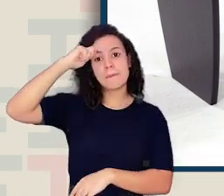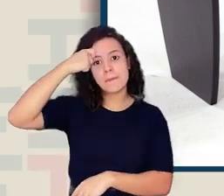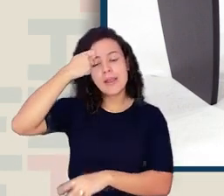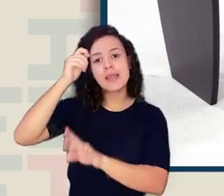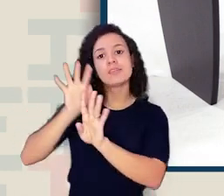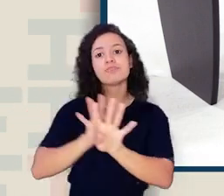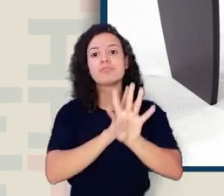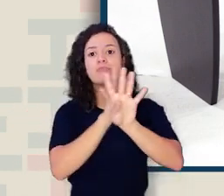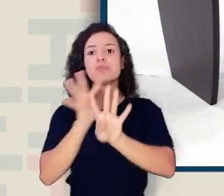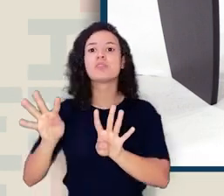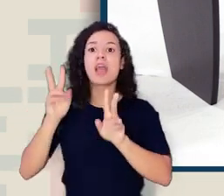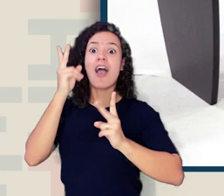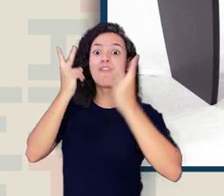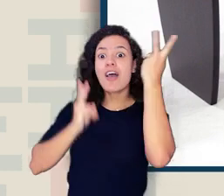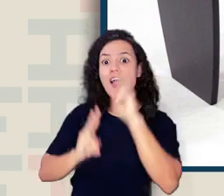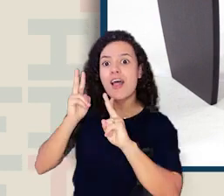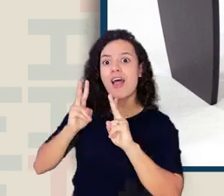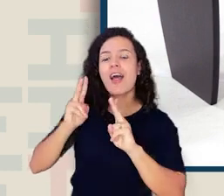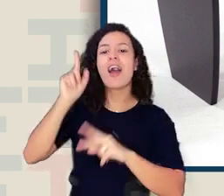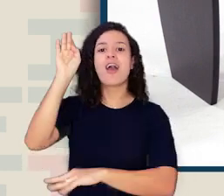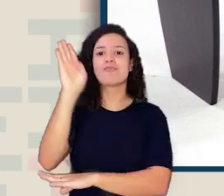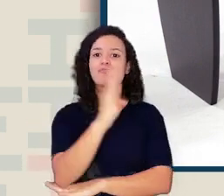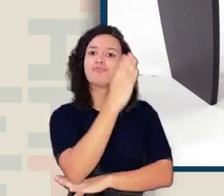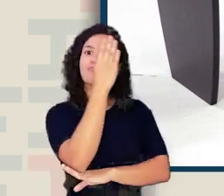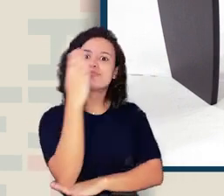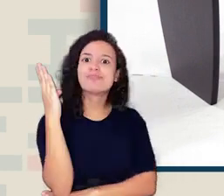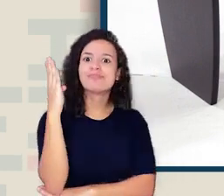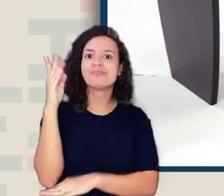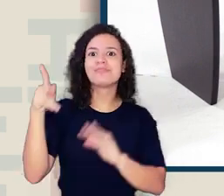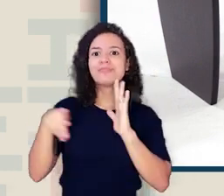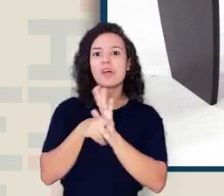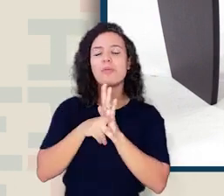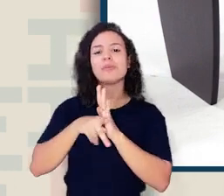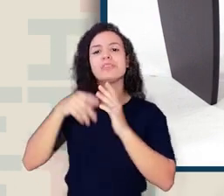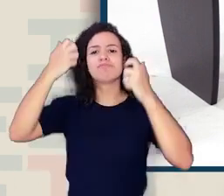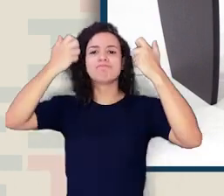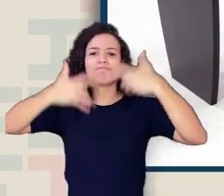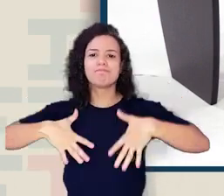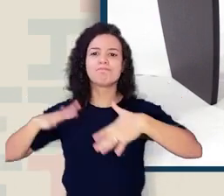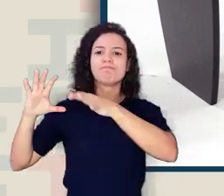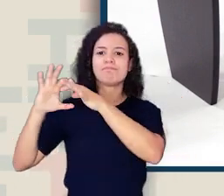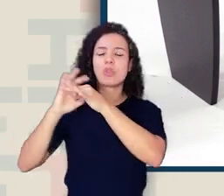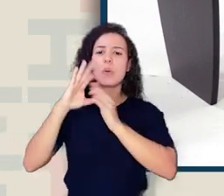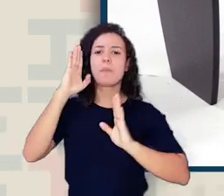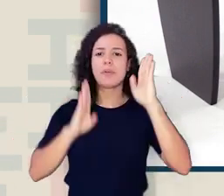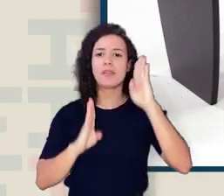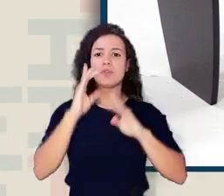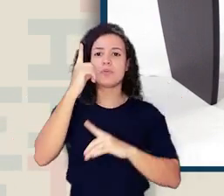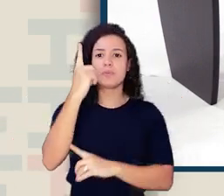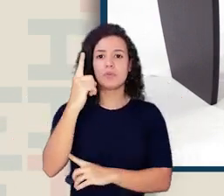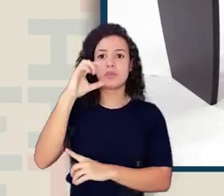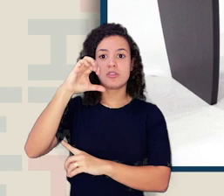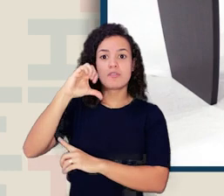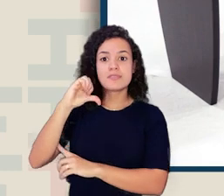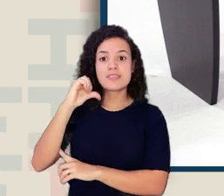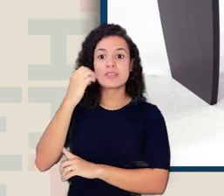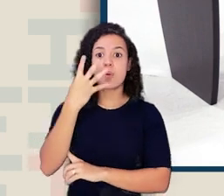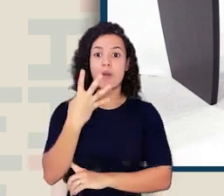maracatu. Ai, chegou o carnaval, maracatu sou eu. Então, a gente vai estar aí falando de um período do ano